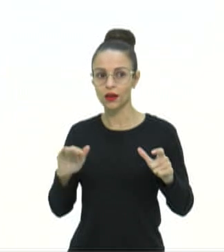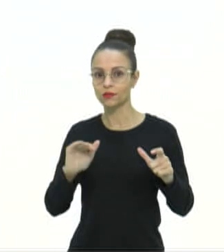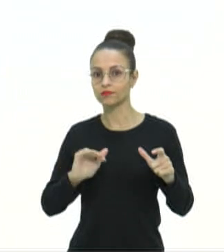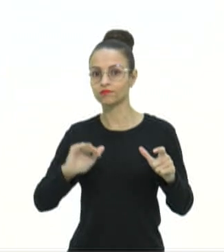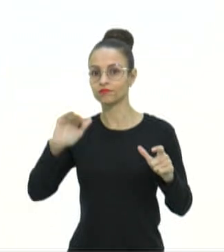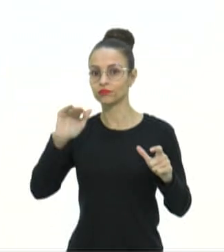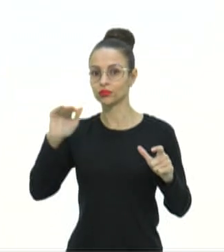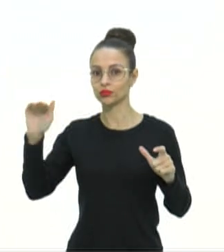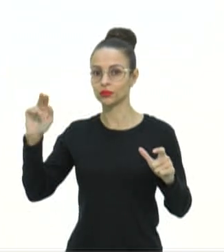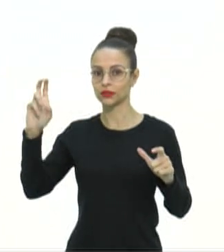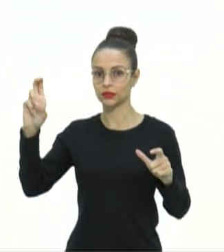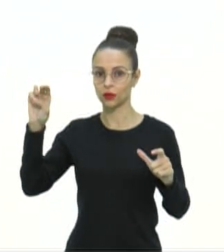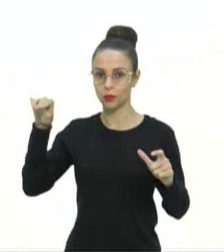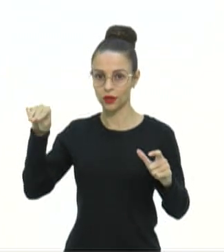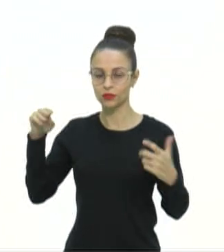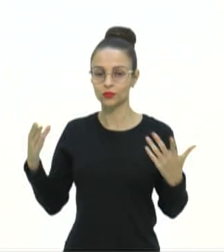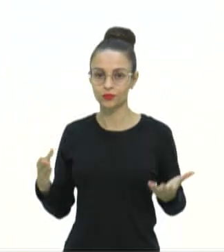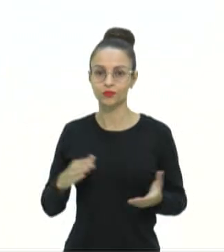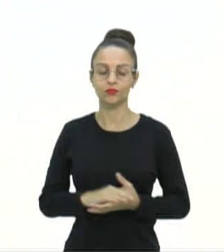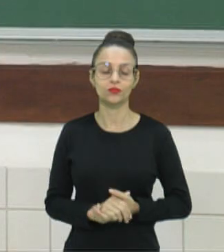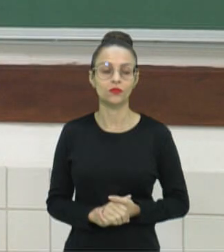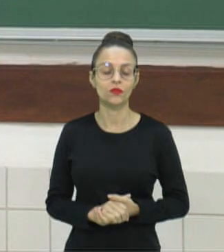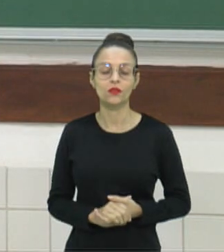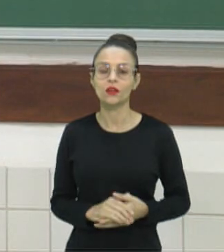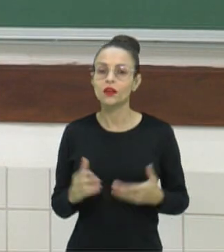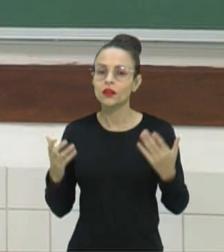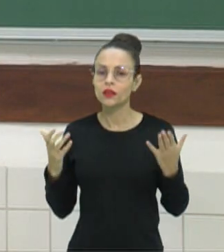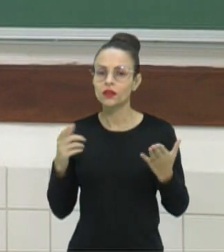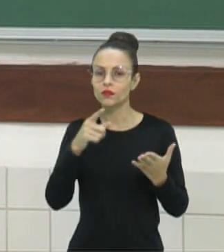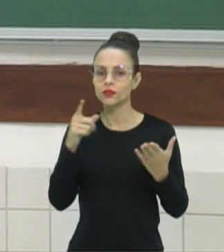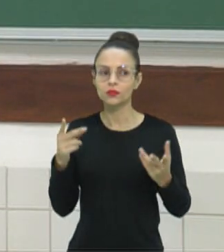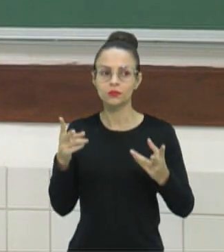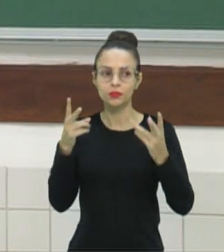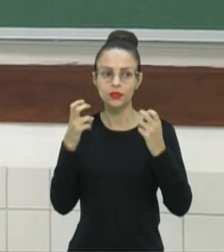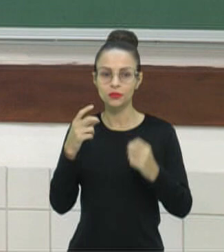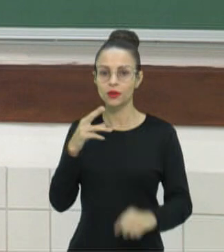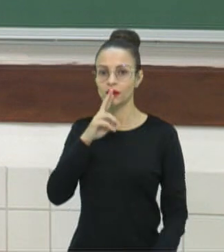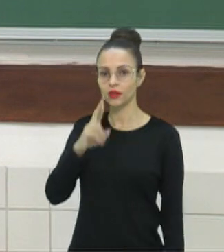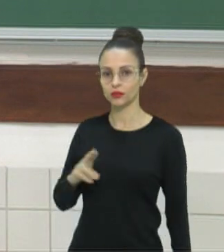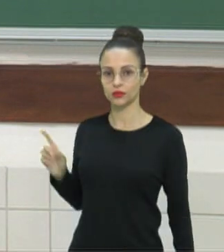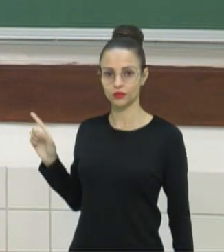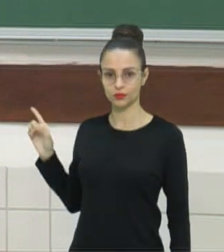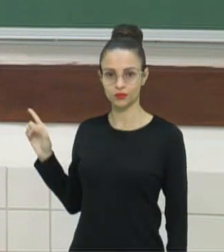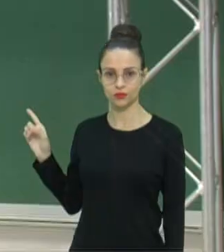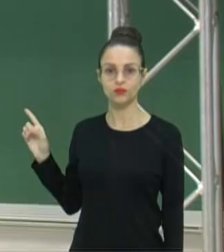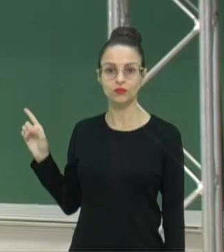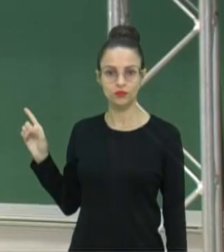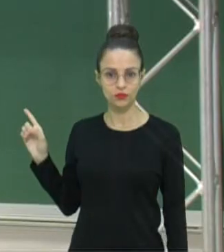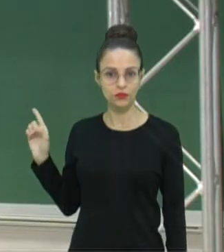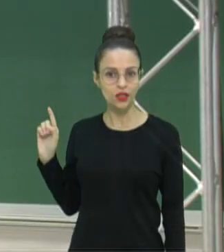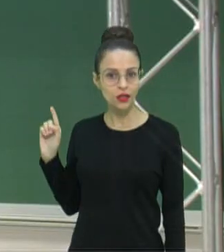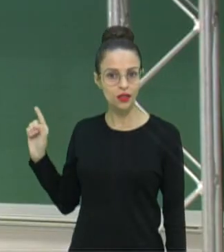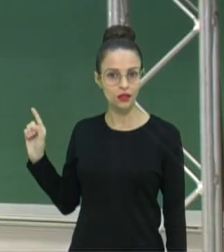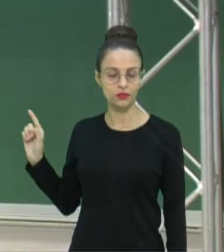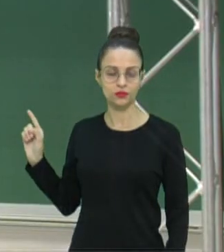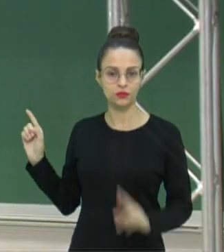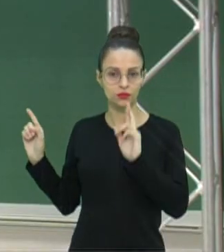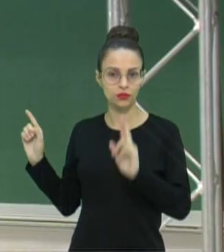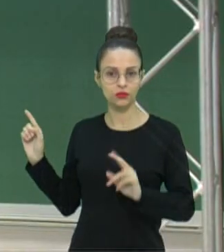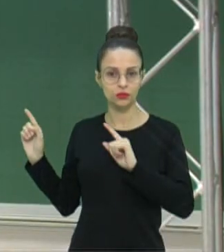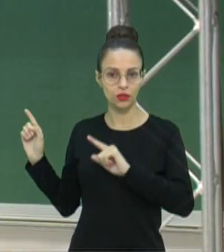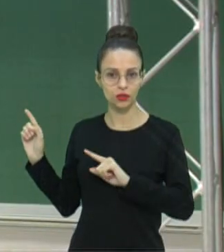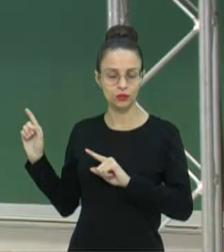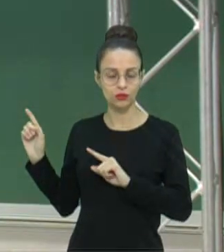em 5 metros. Eu quero que vocês observem esse resultado aqui, certo? Esse resultado,